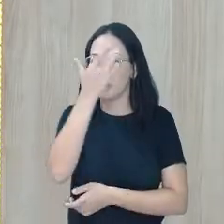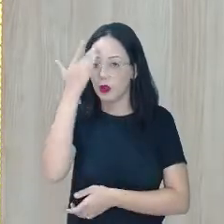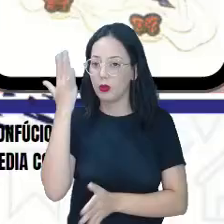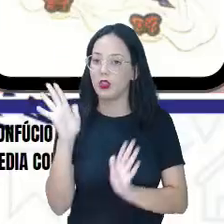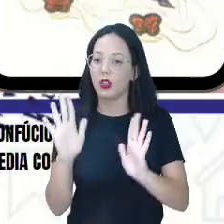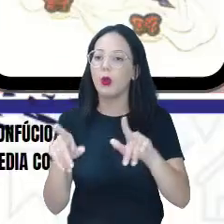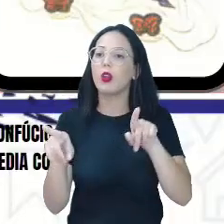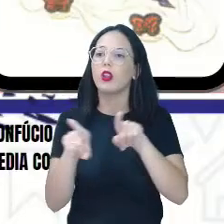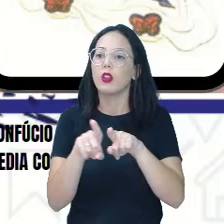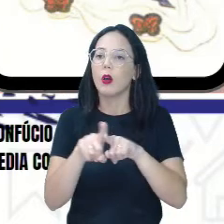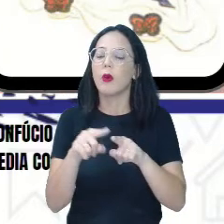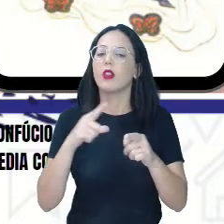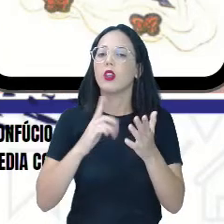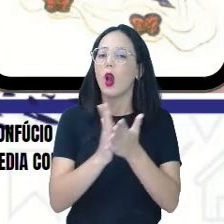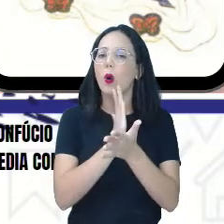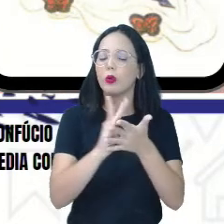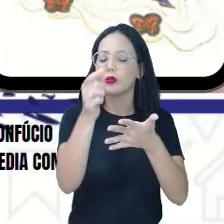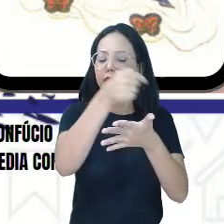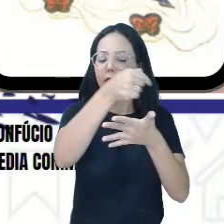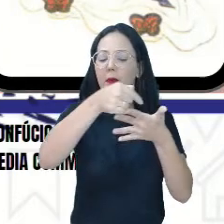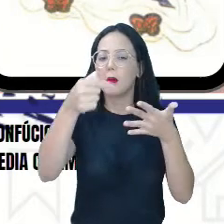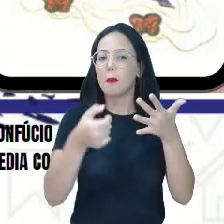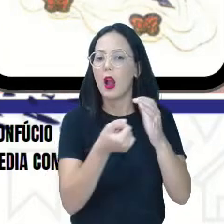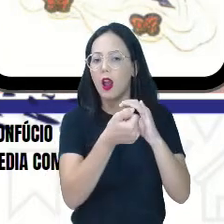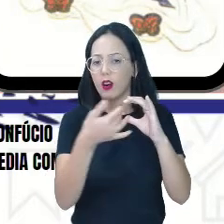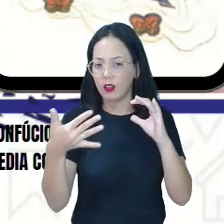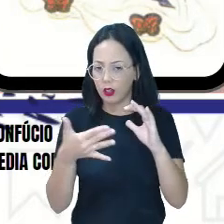né, alguns princípios, né,